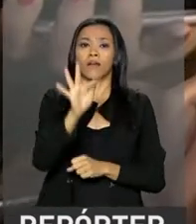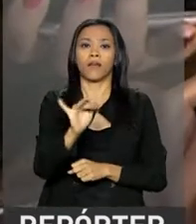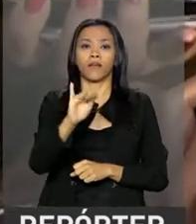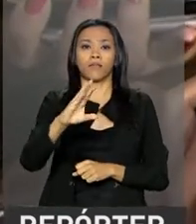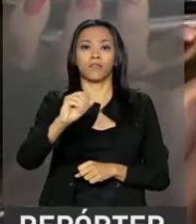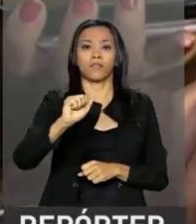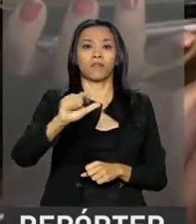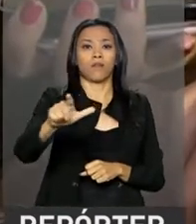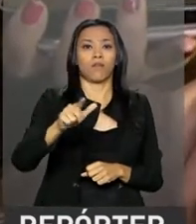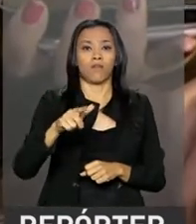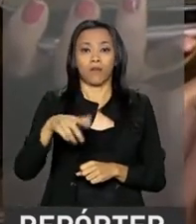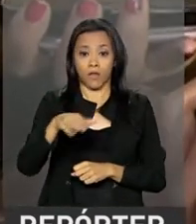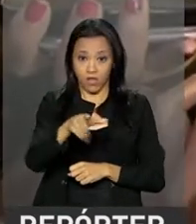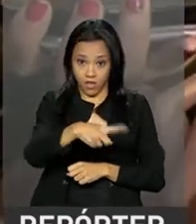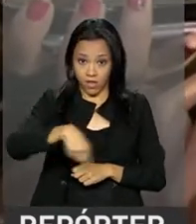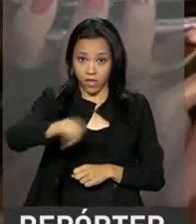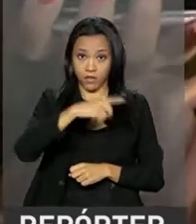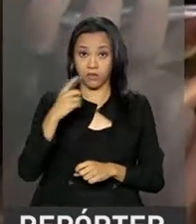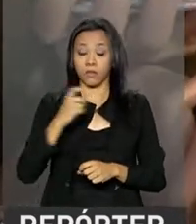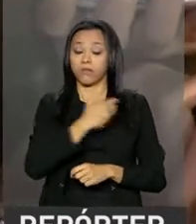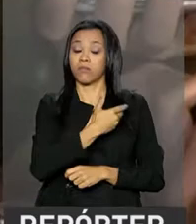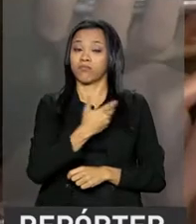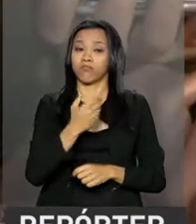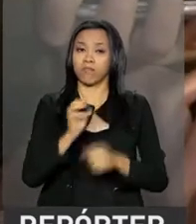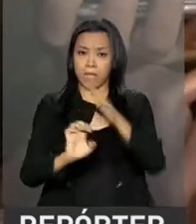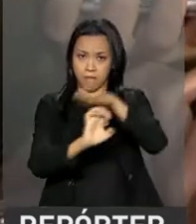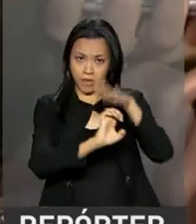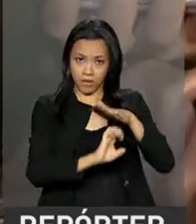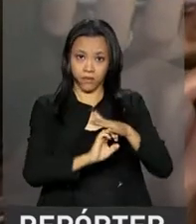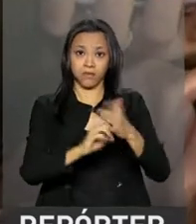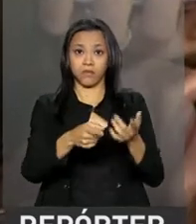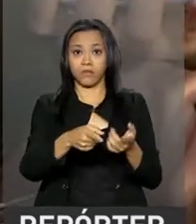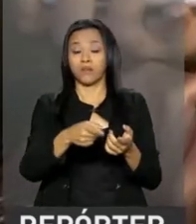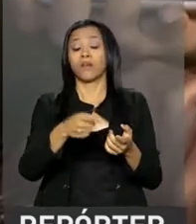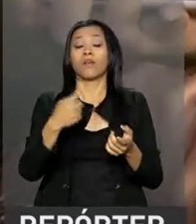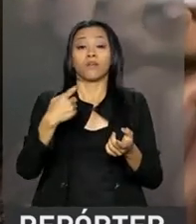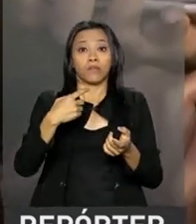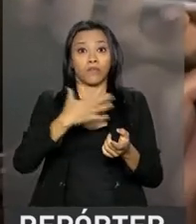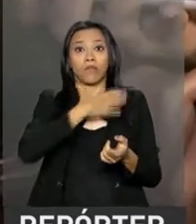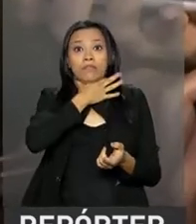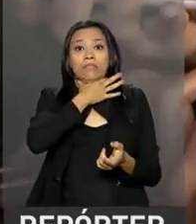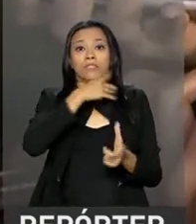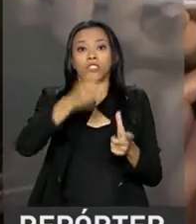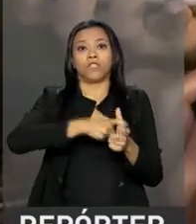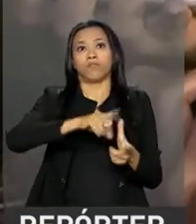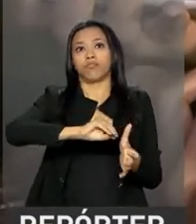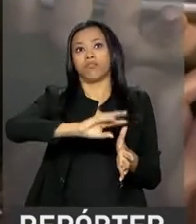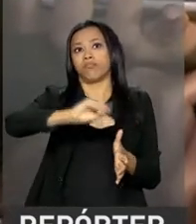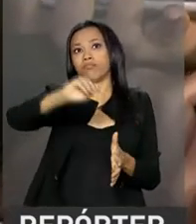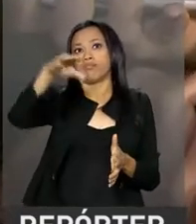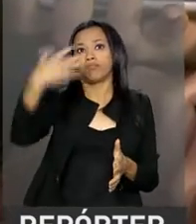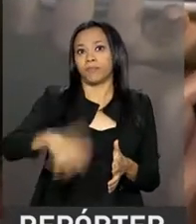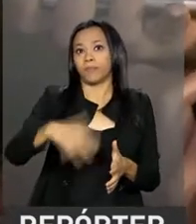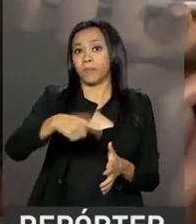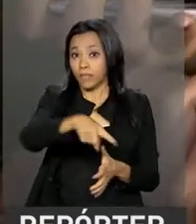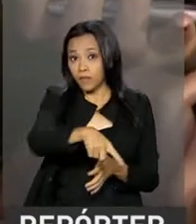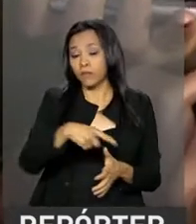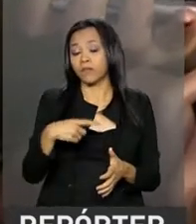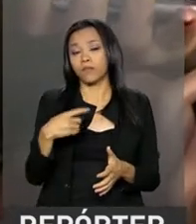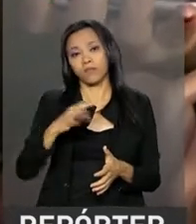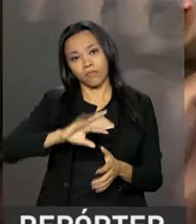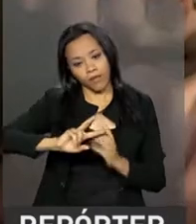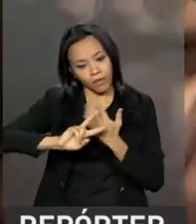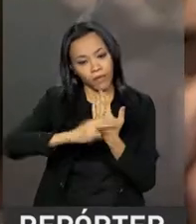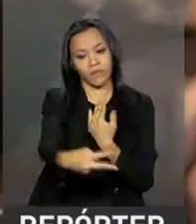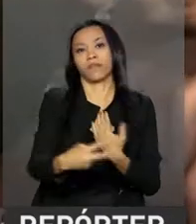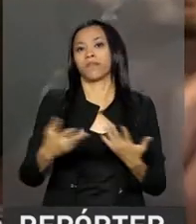subia de forma exagerada, descontrolada, e a dívida também. E isso, de tempos em tempos, levava uma crise e